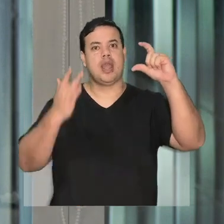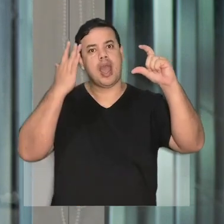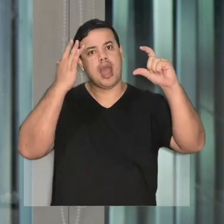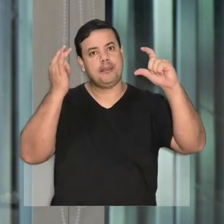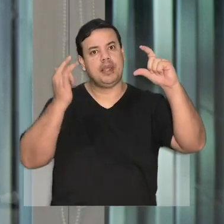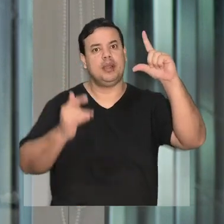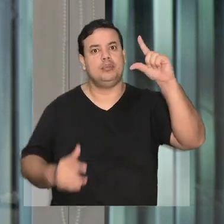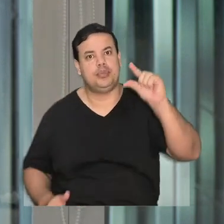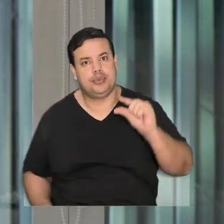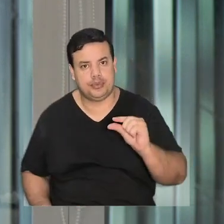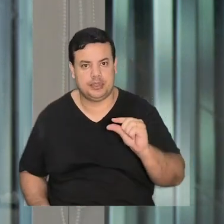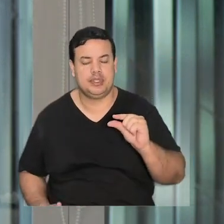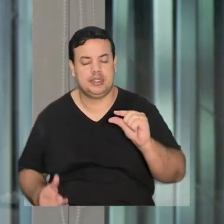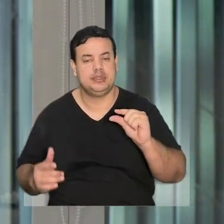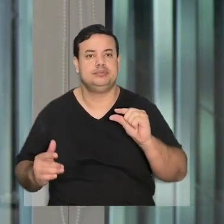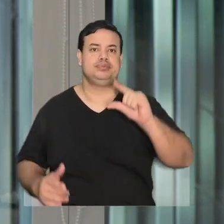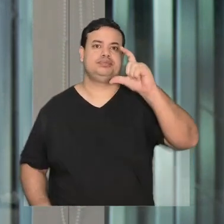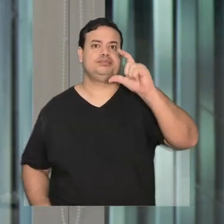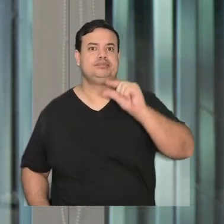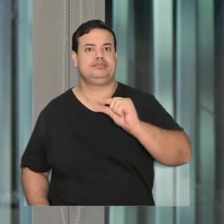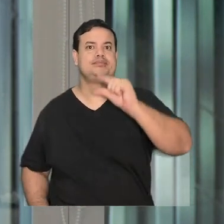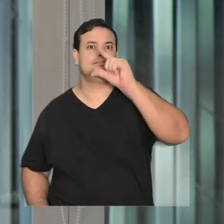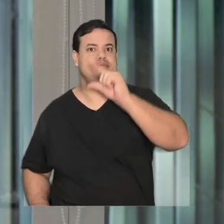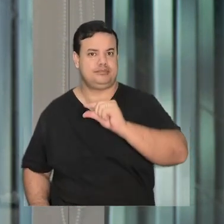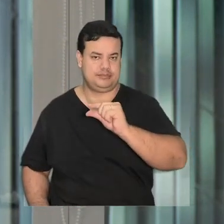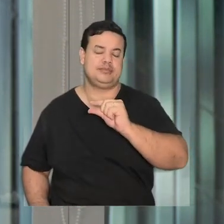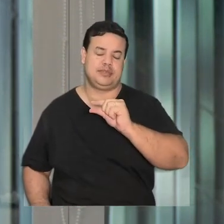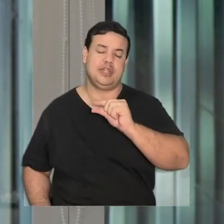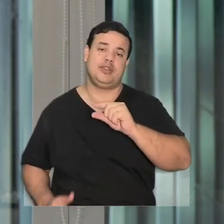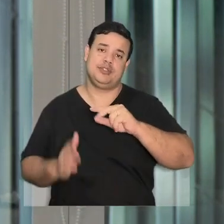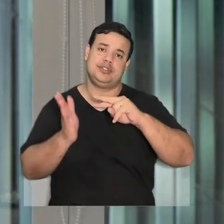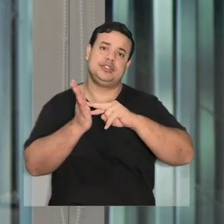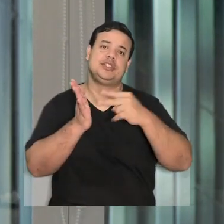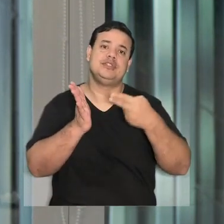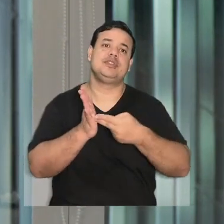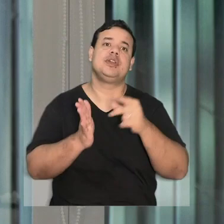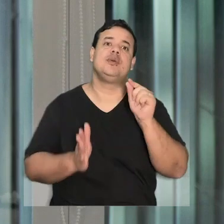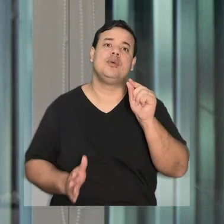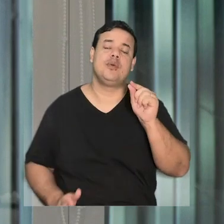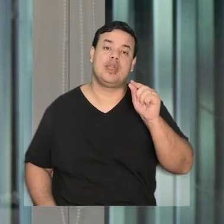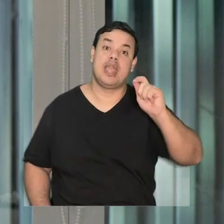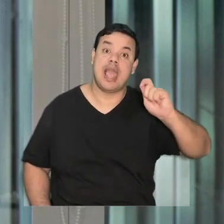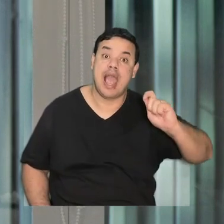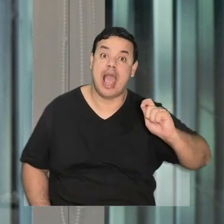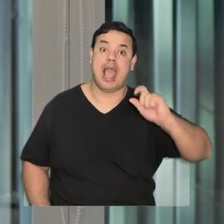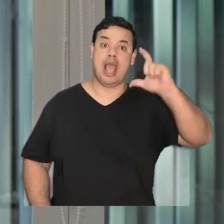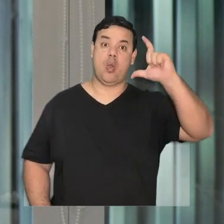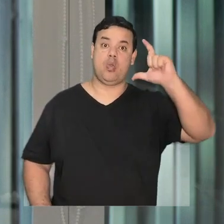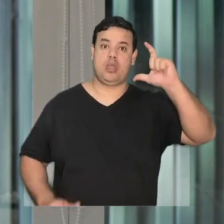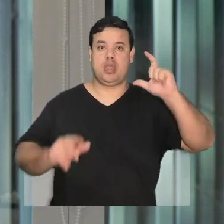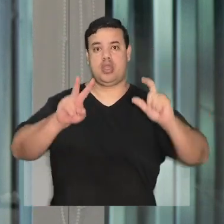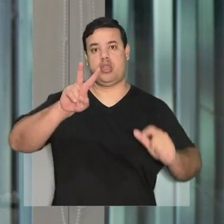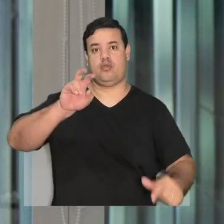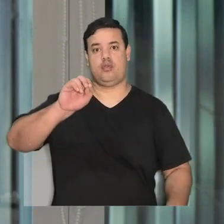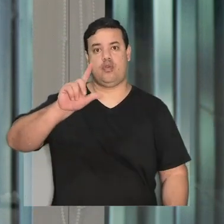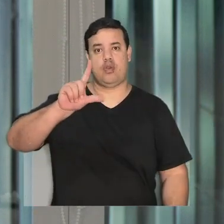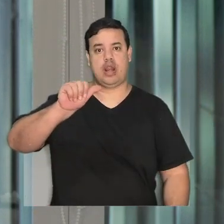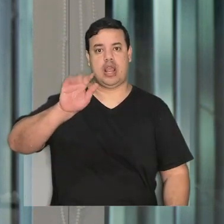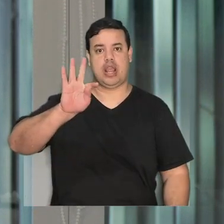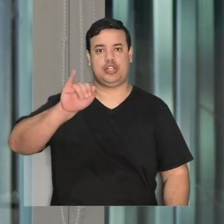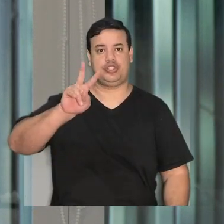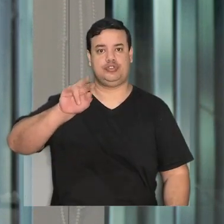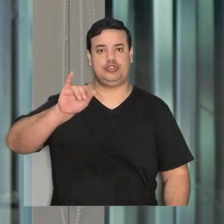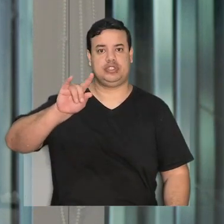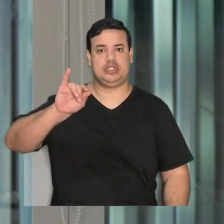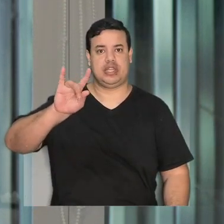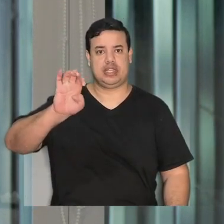depois e fica nessas altas e baixas, e a variação é muito grande, dizemos que ele está com alta